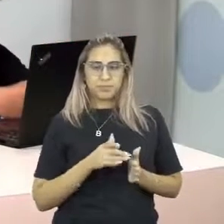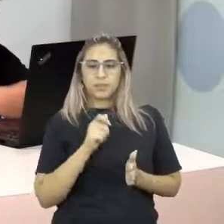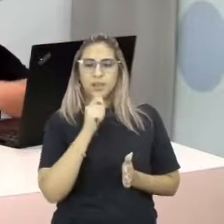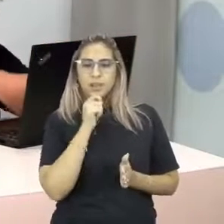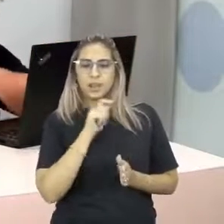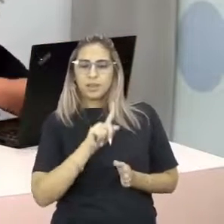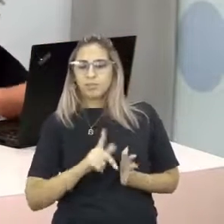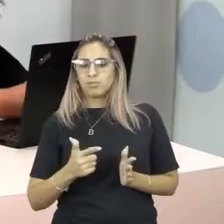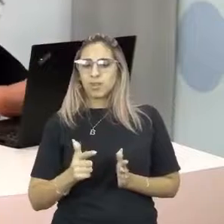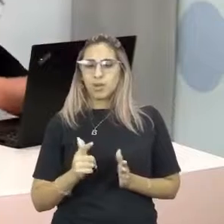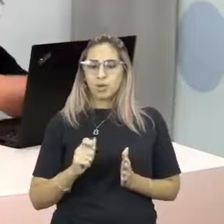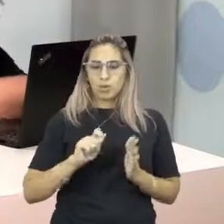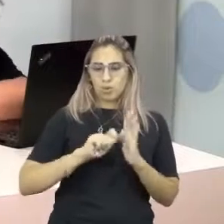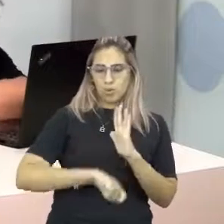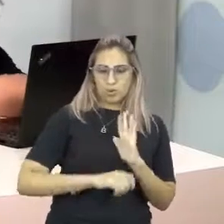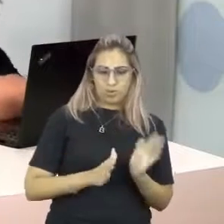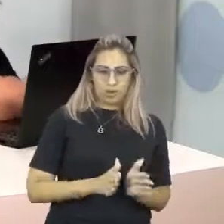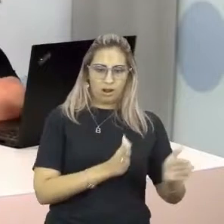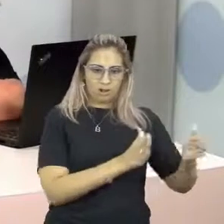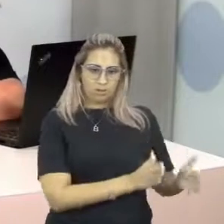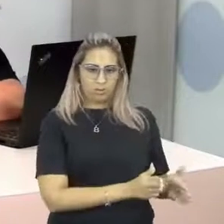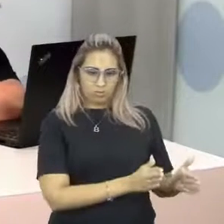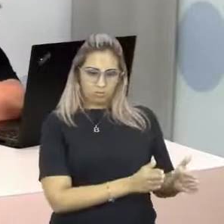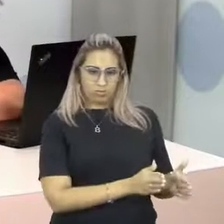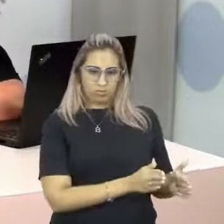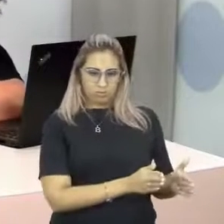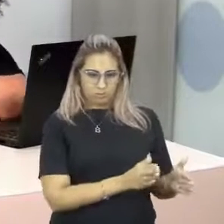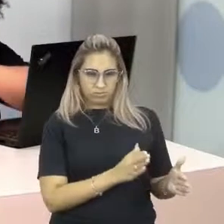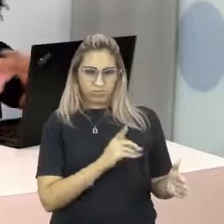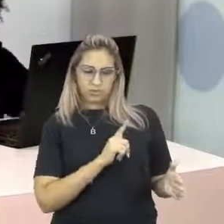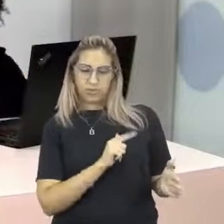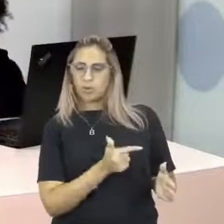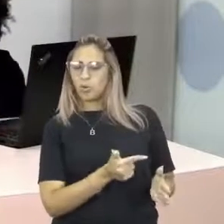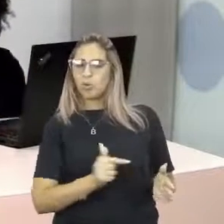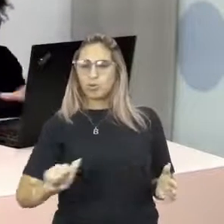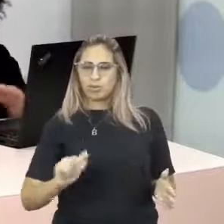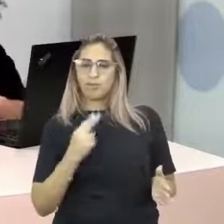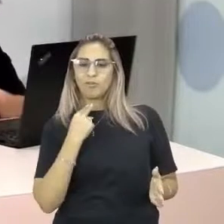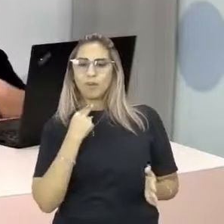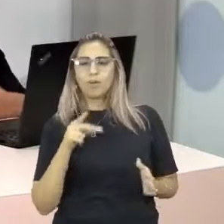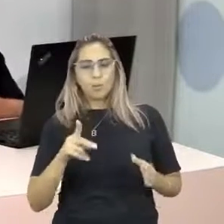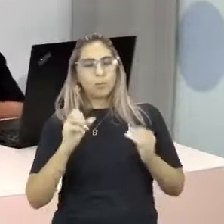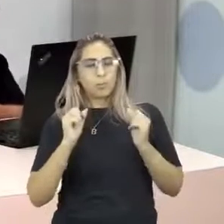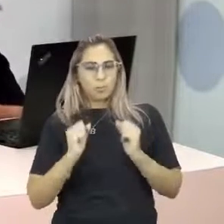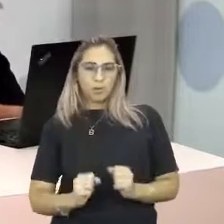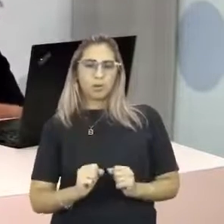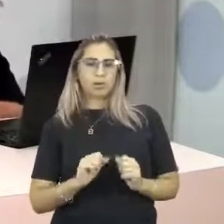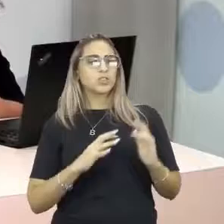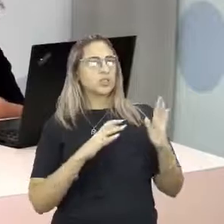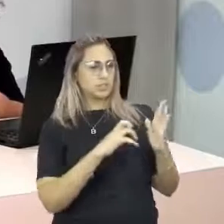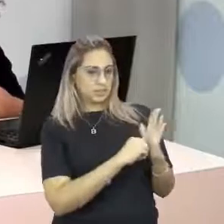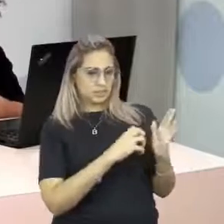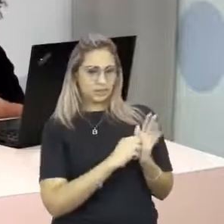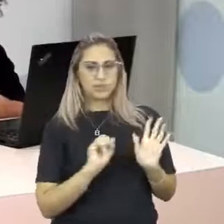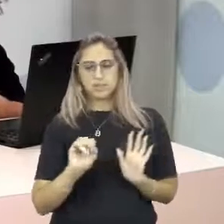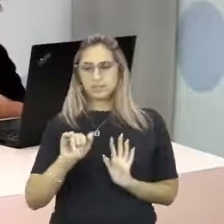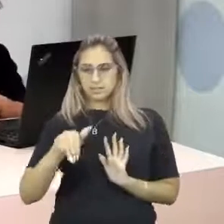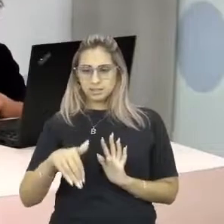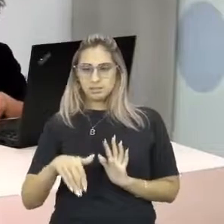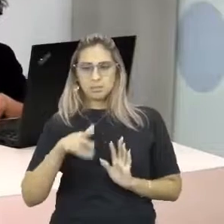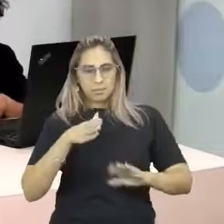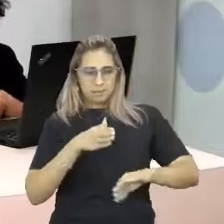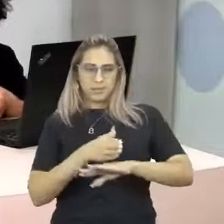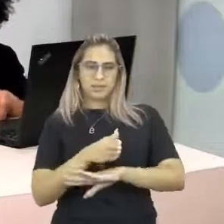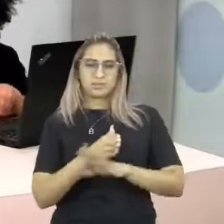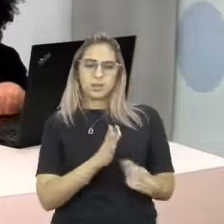de contrato, mas para fins de assunção de um cargo, você poderá, nesse momento, se inscrever para